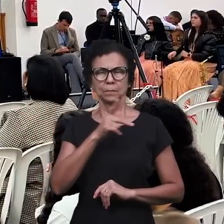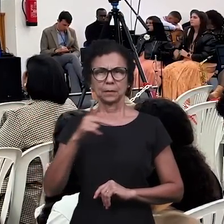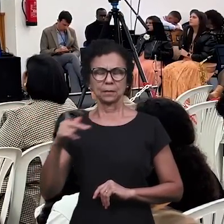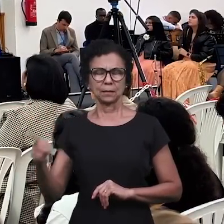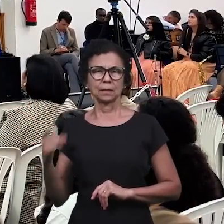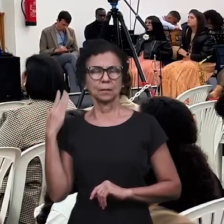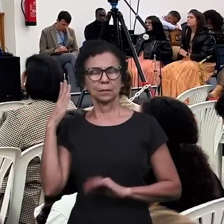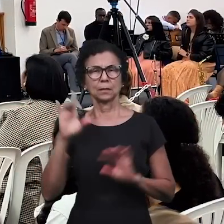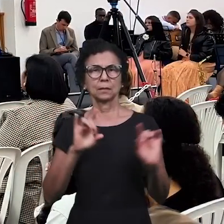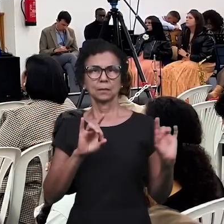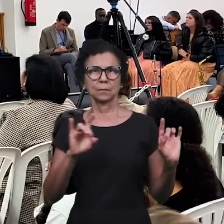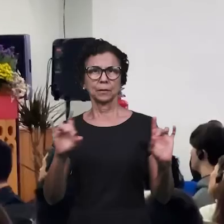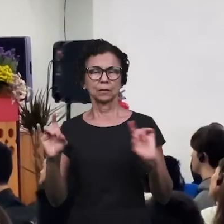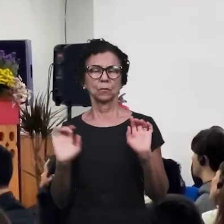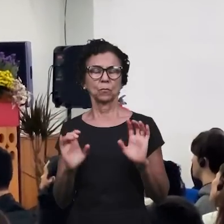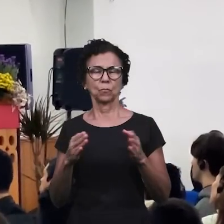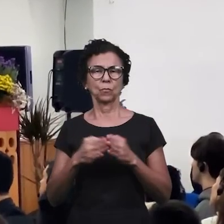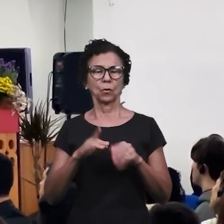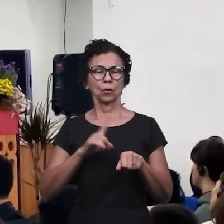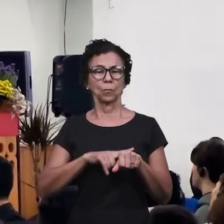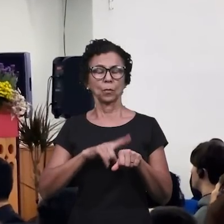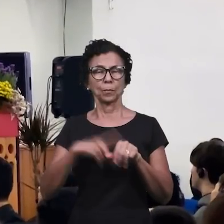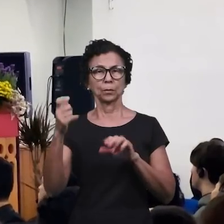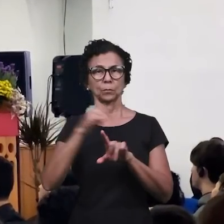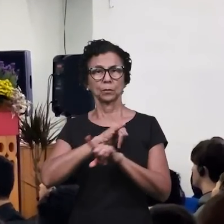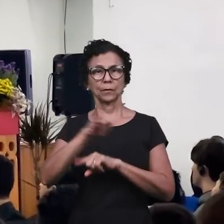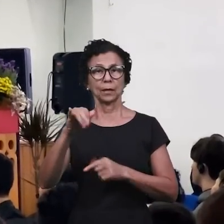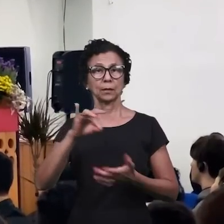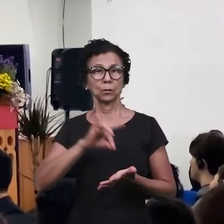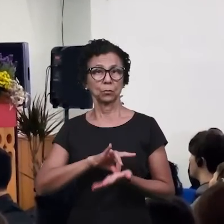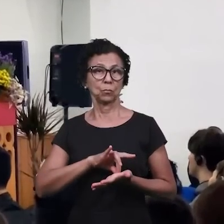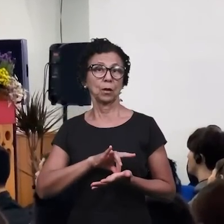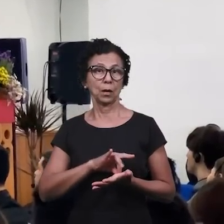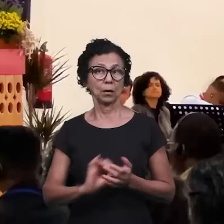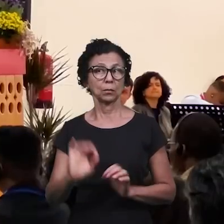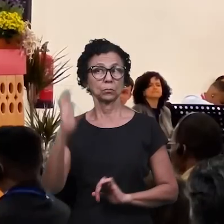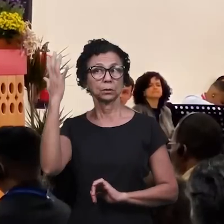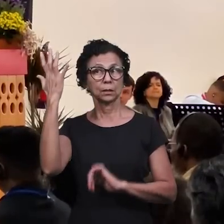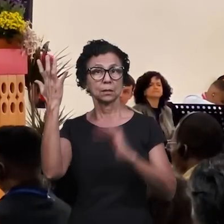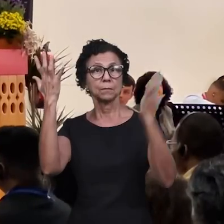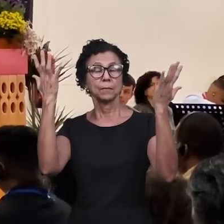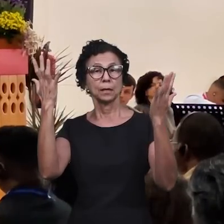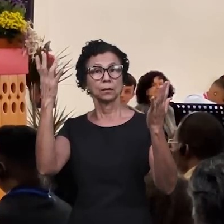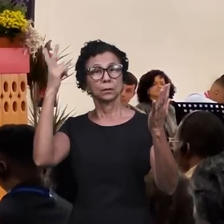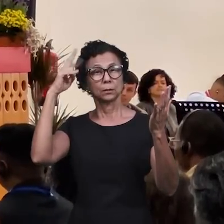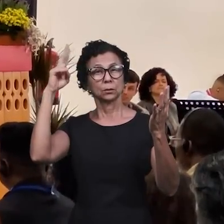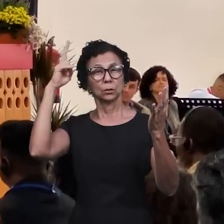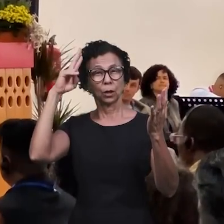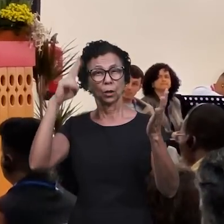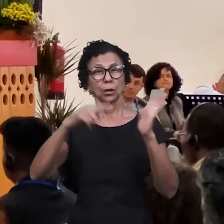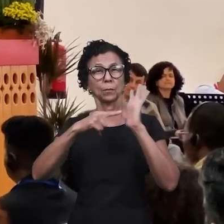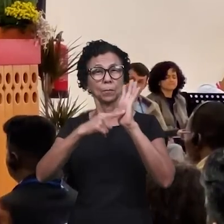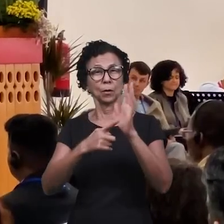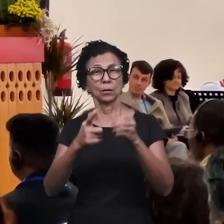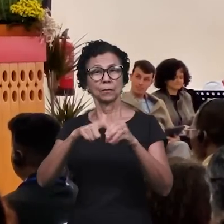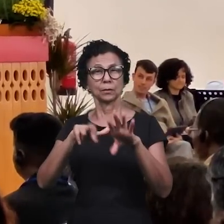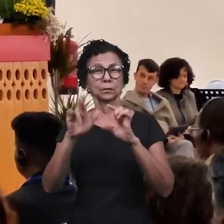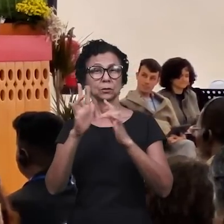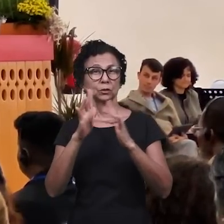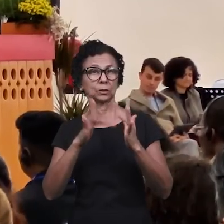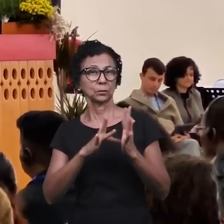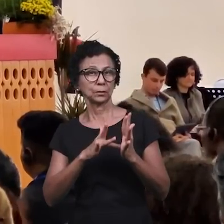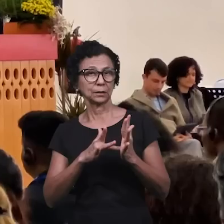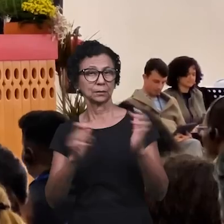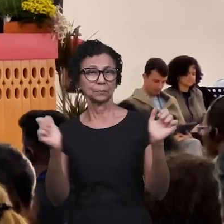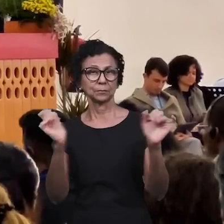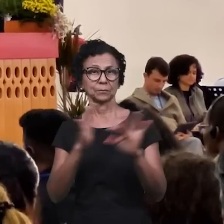uma mensagem especial com ênfase no momento profético que a igreja vive e os acontecimentos históricos como sinais da volta do